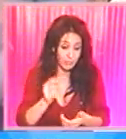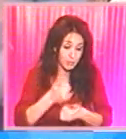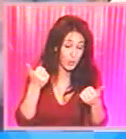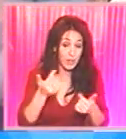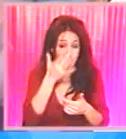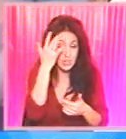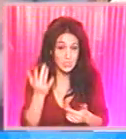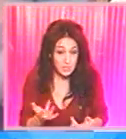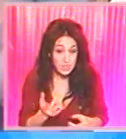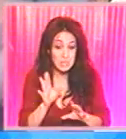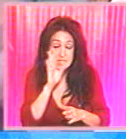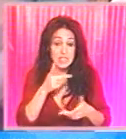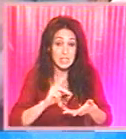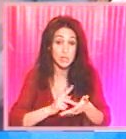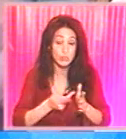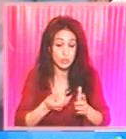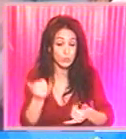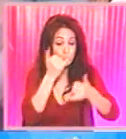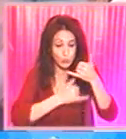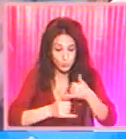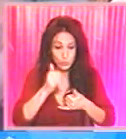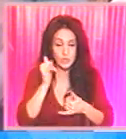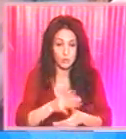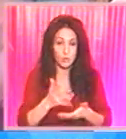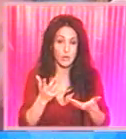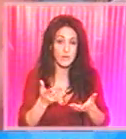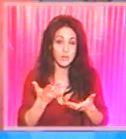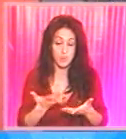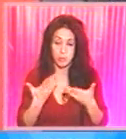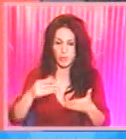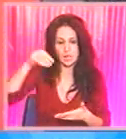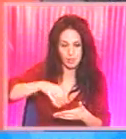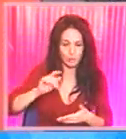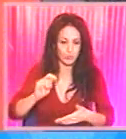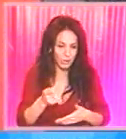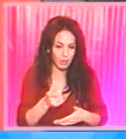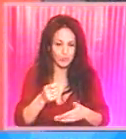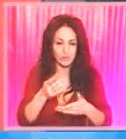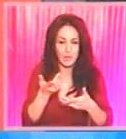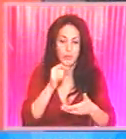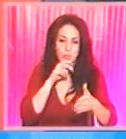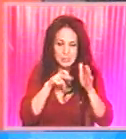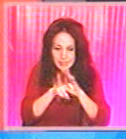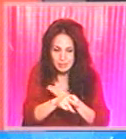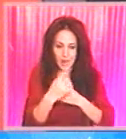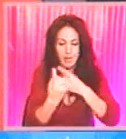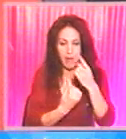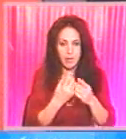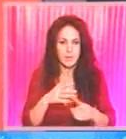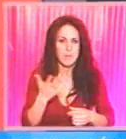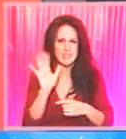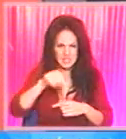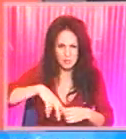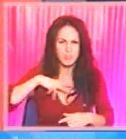nós conseguimos substituir os mecanismos atuais para entrar em determinadas áreas. Mas e